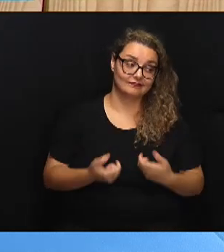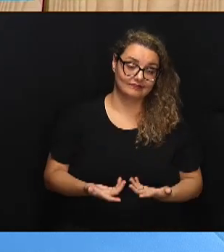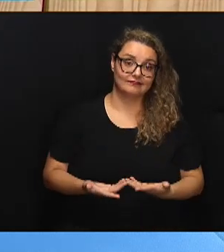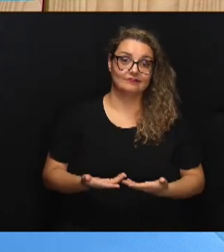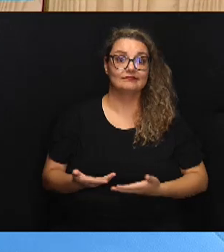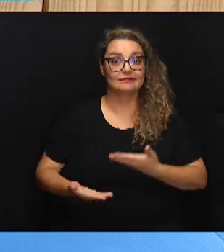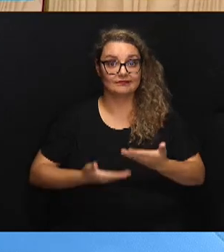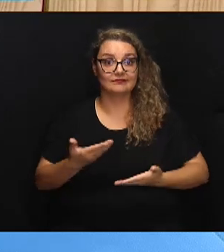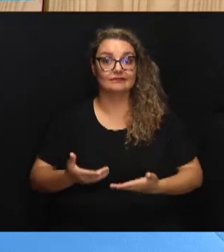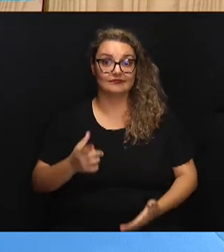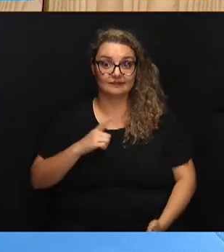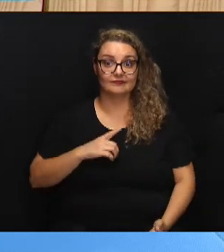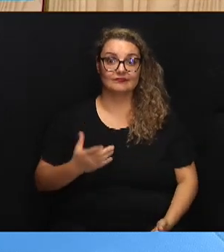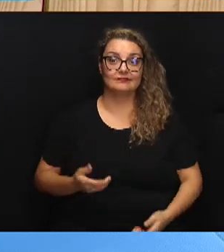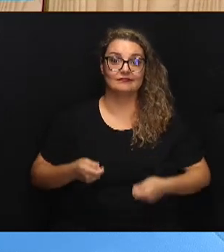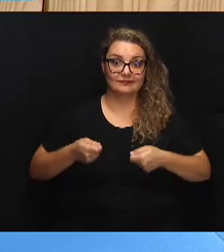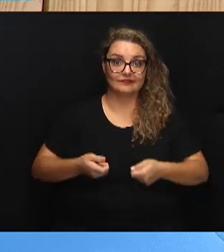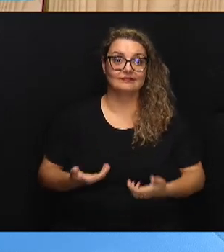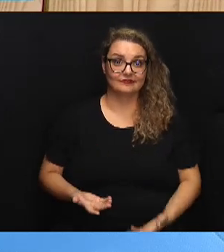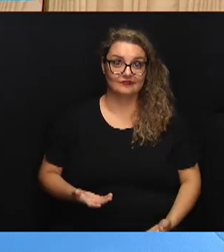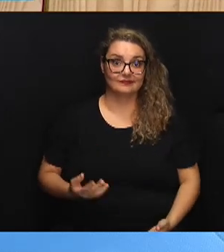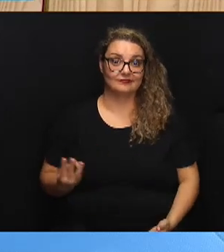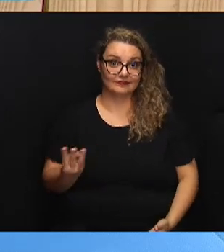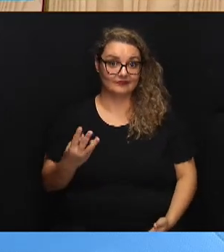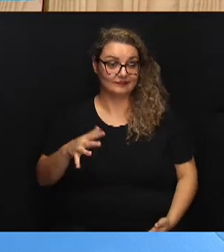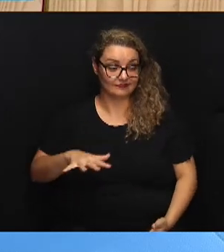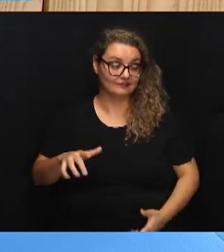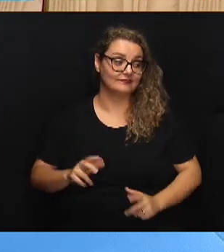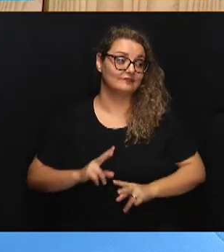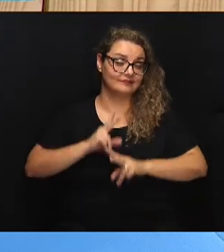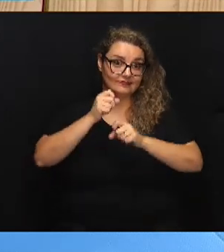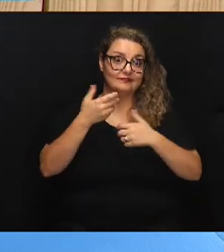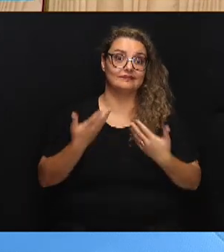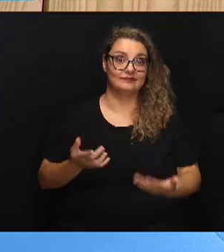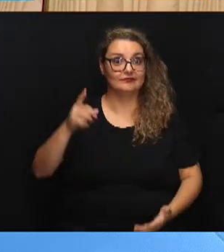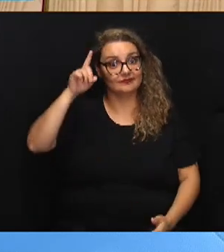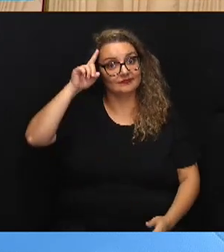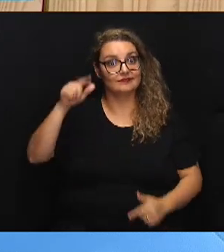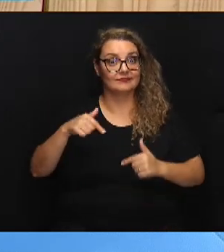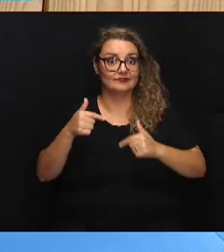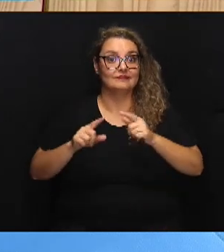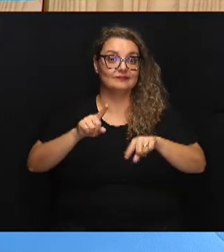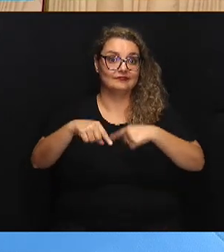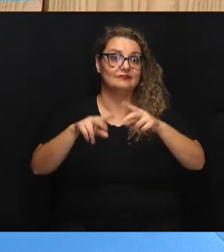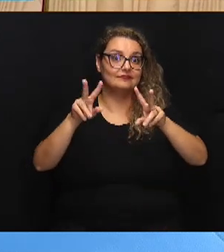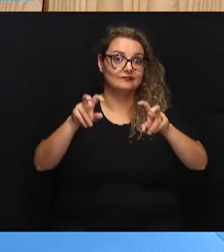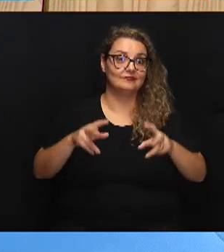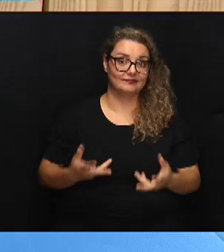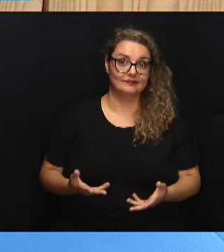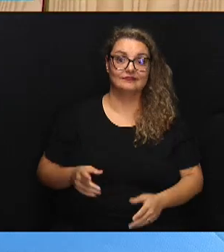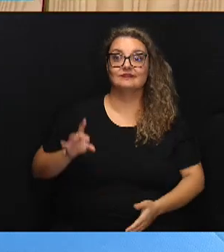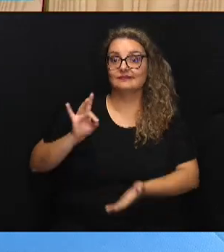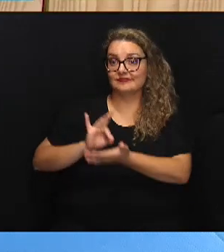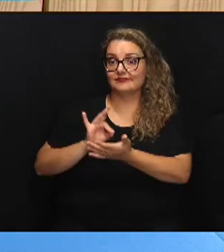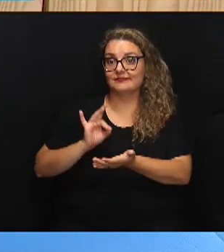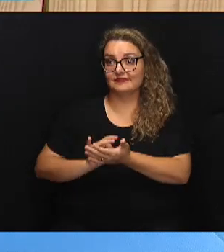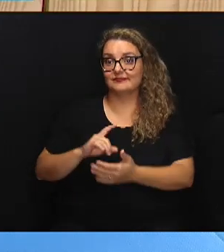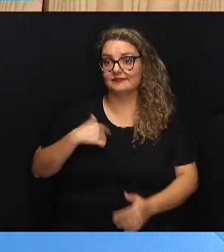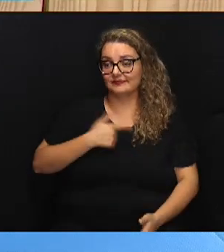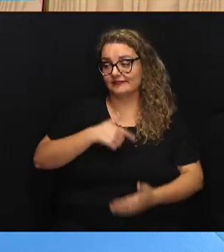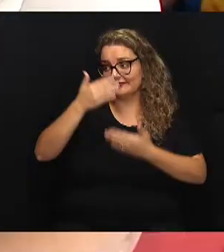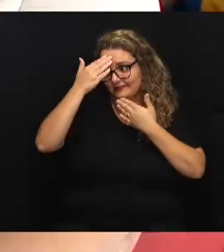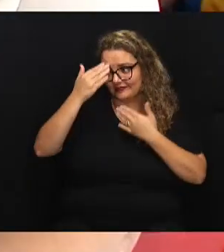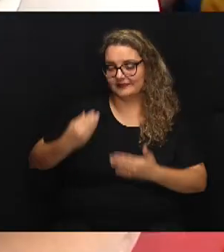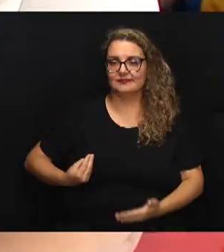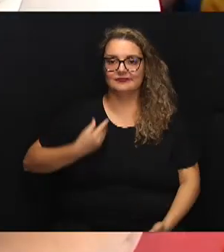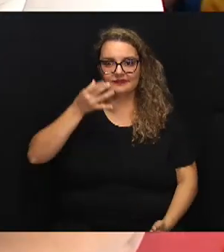serviço exista, né? Que o terceiro setor se fortaleça e quem sabe um dia ele possa trabalhar com outras temáticas, né? Verdade. A gente agradece a presença